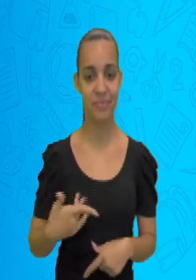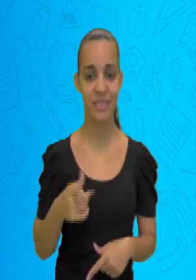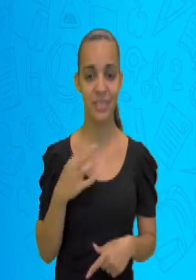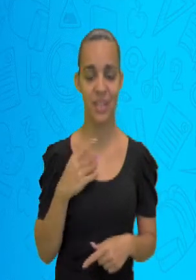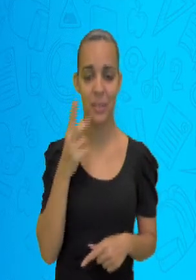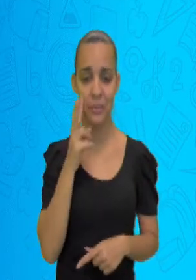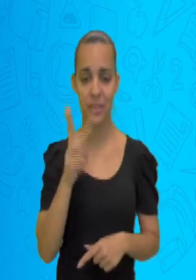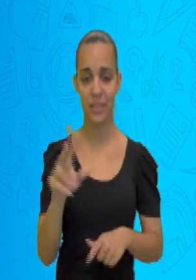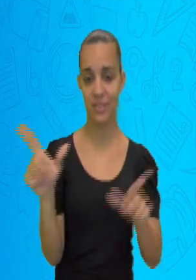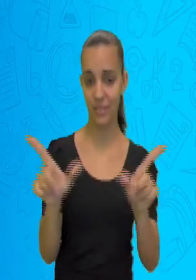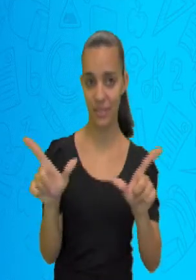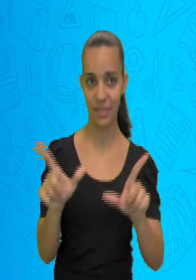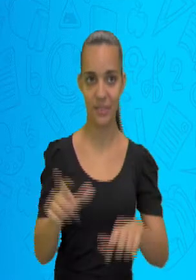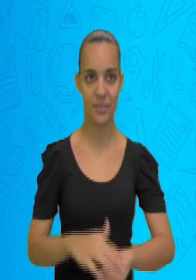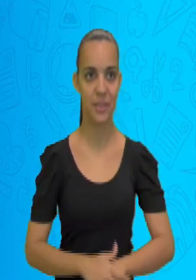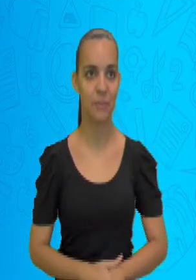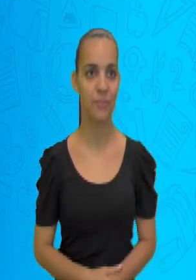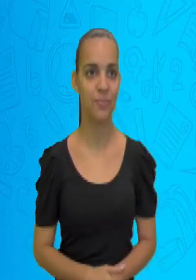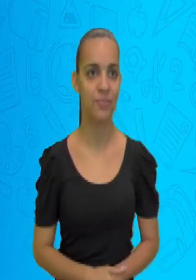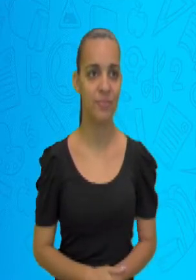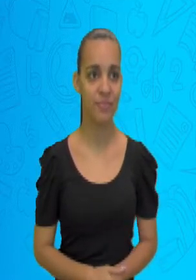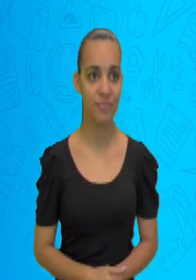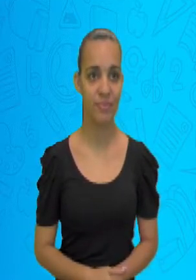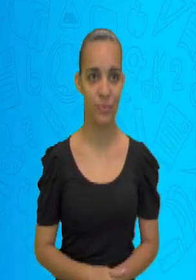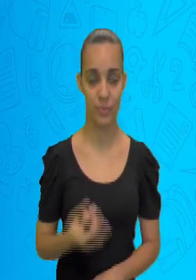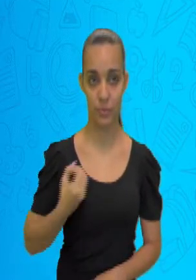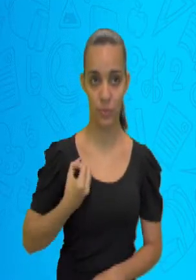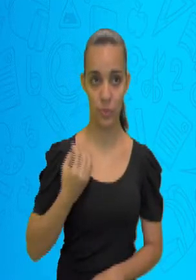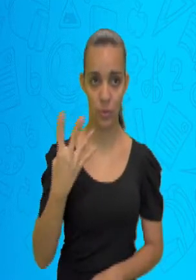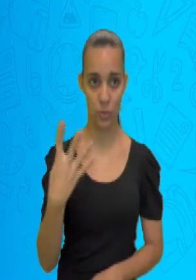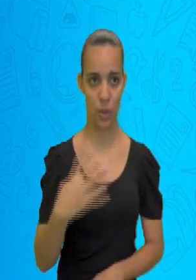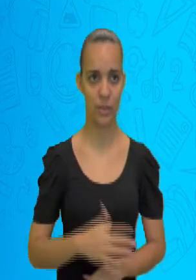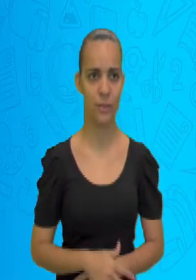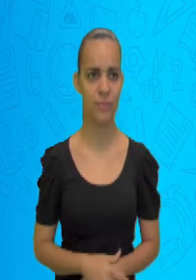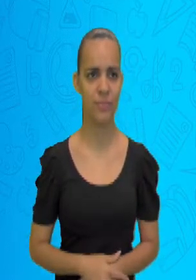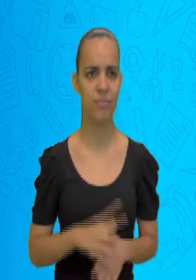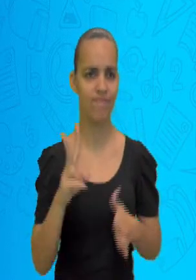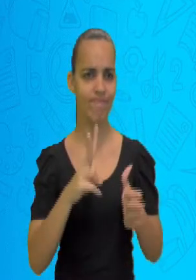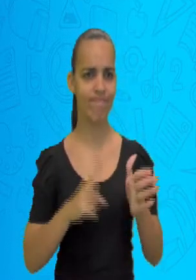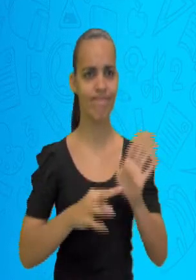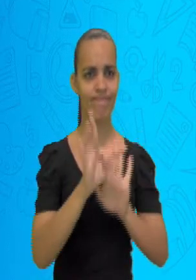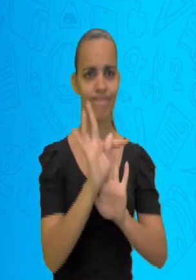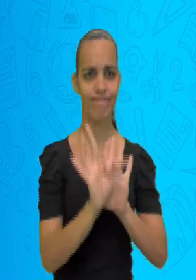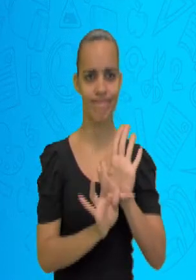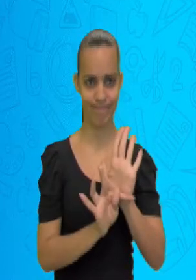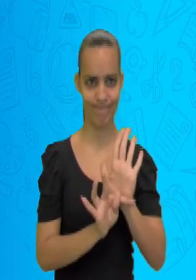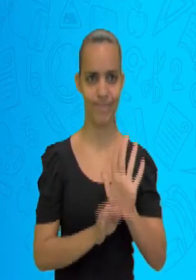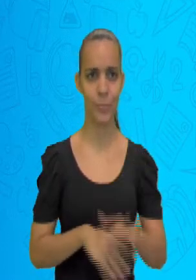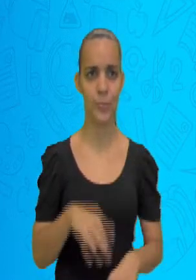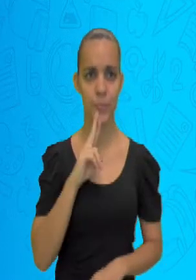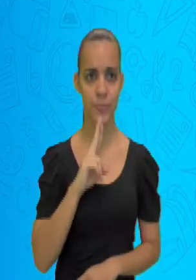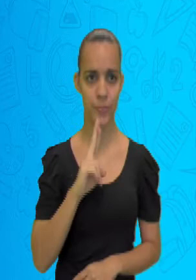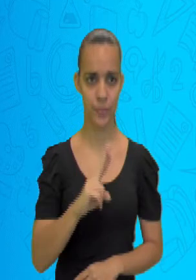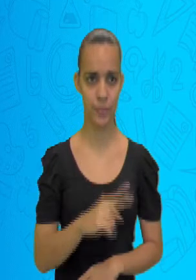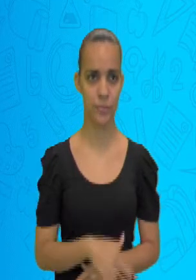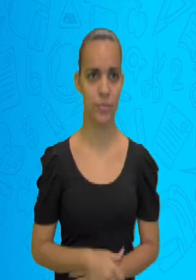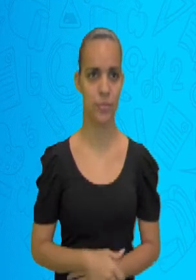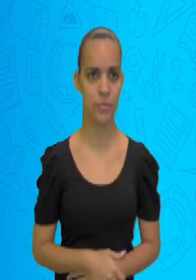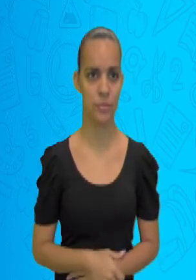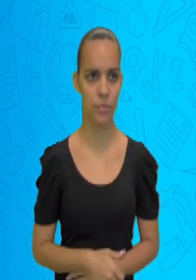estava assistindo à televisão. Questão número 4. Leia o texto abaixo e